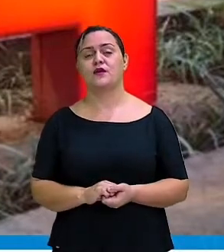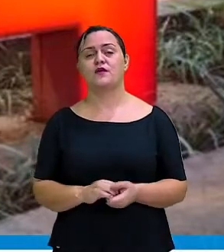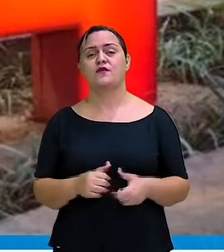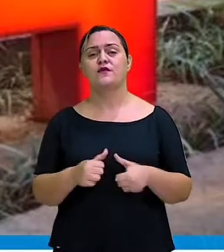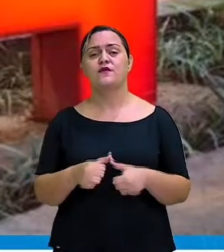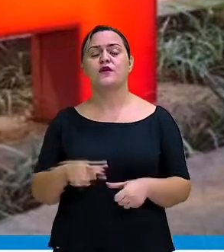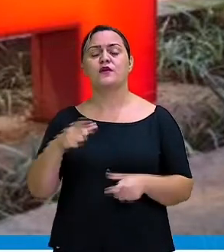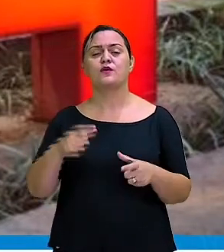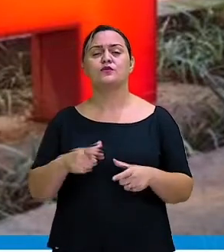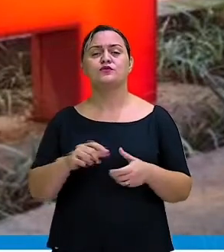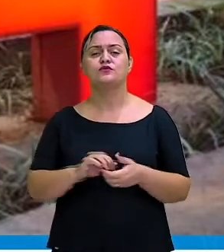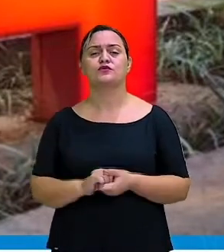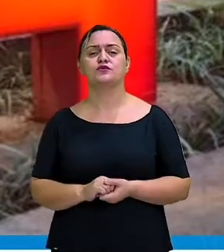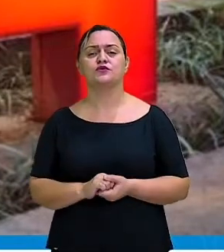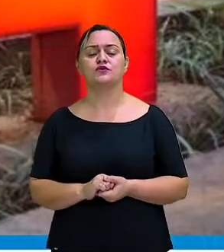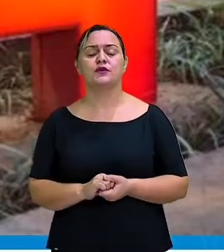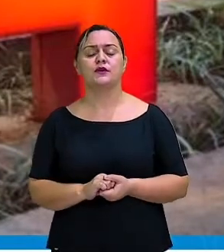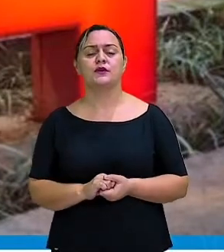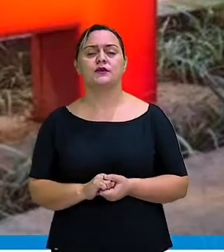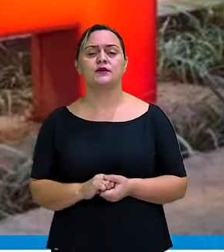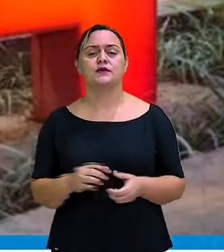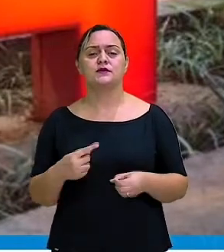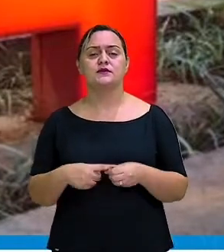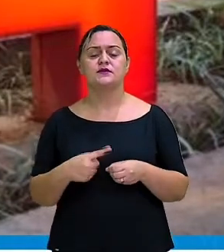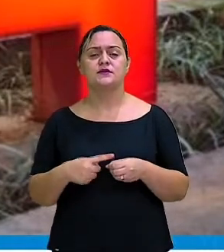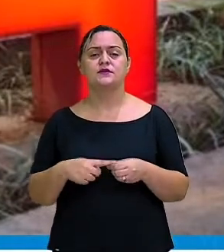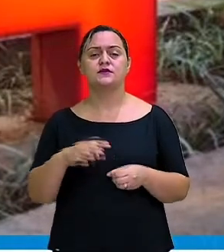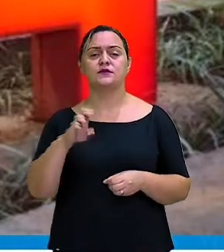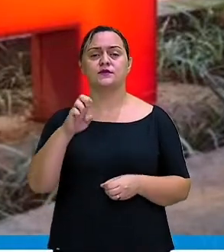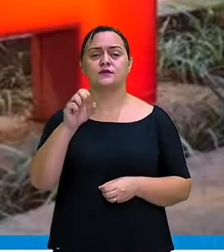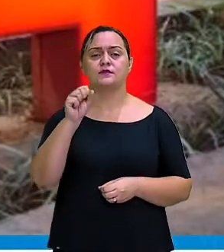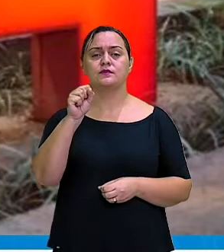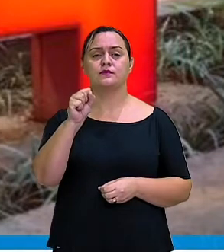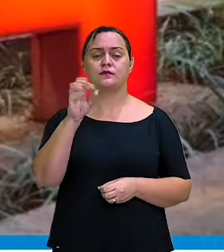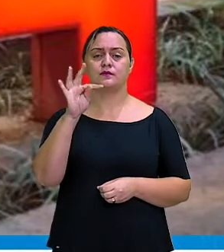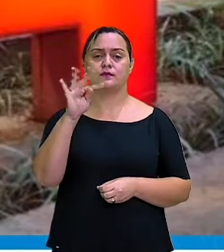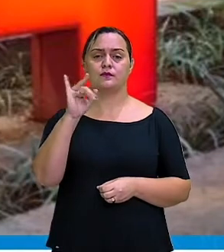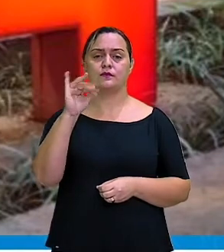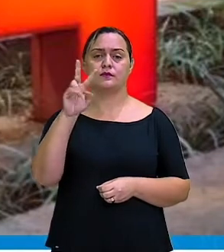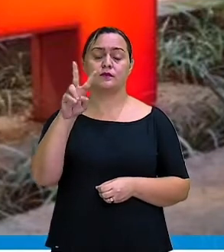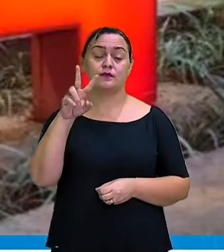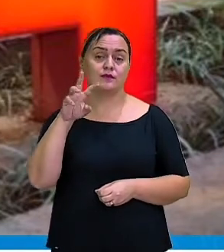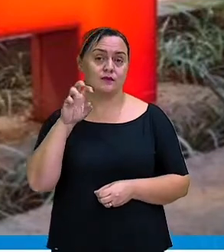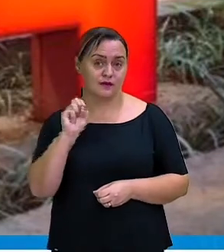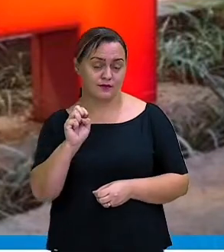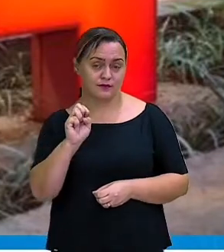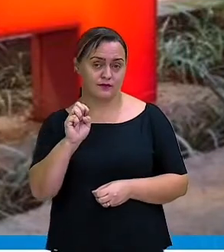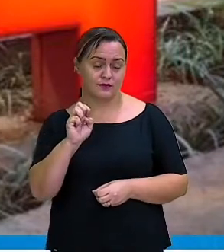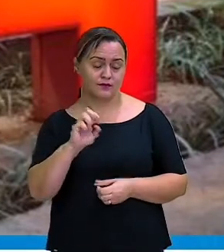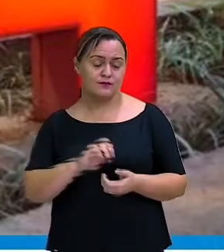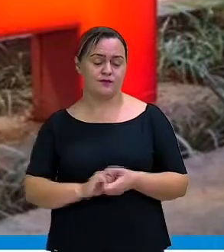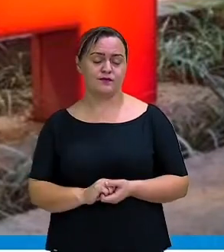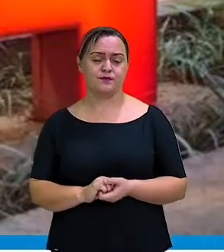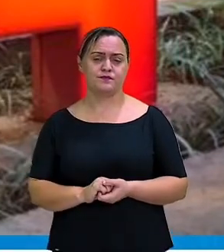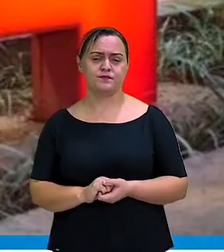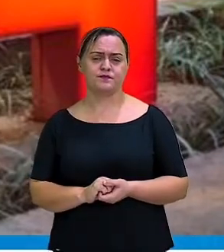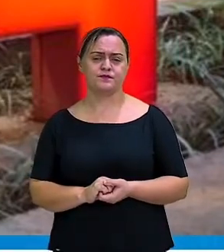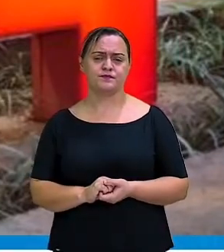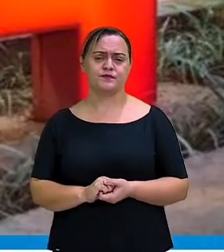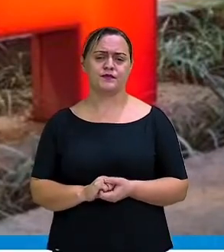Teatro Municipal e à Prefeitura da cidade. Ele rende, a Rede Cine investiu ali cerca